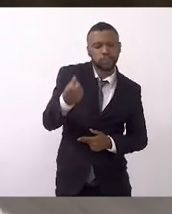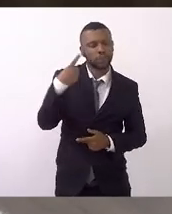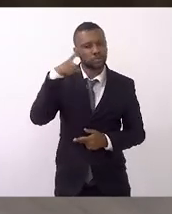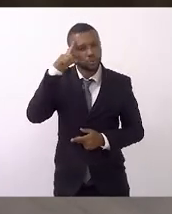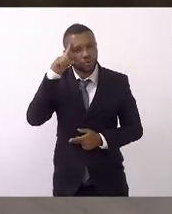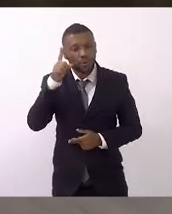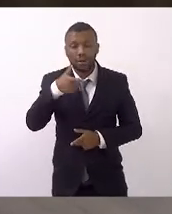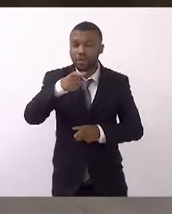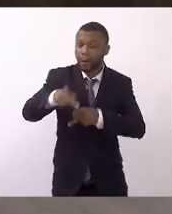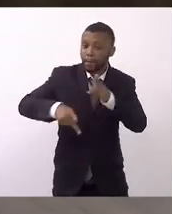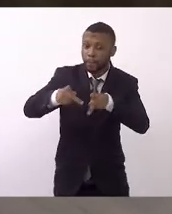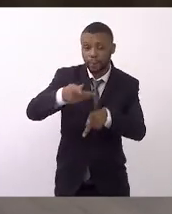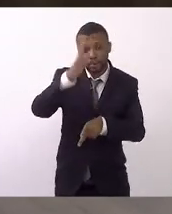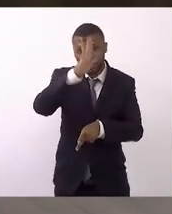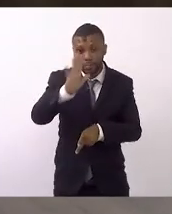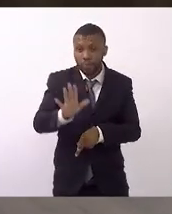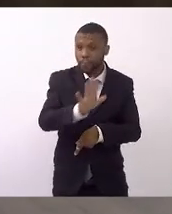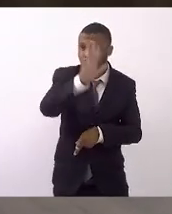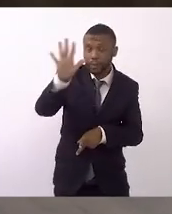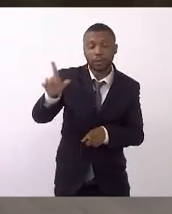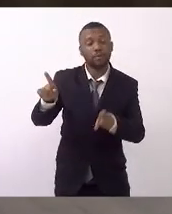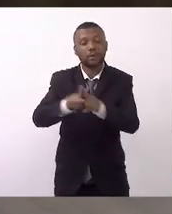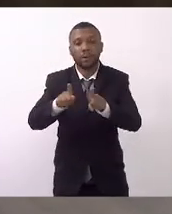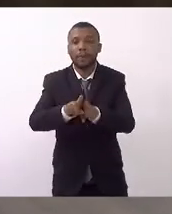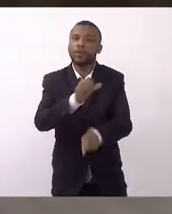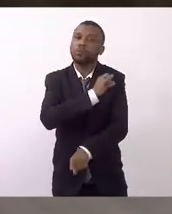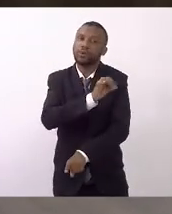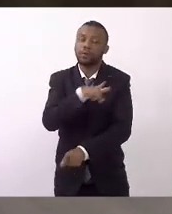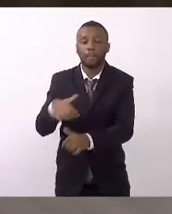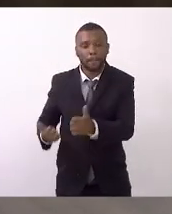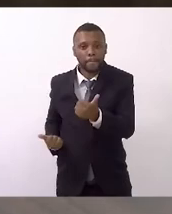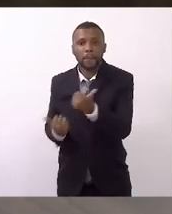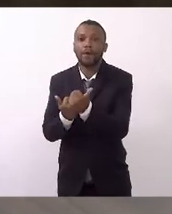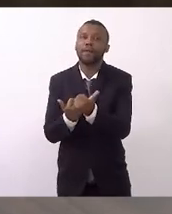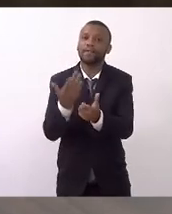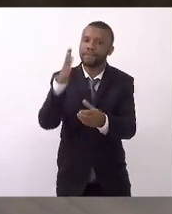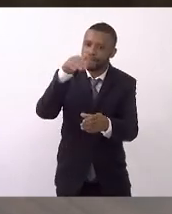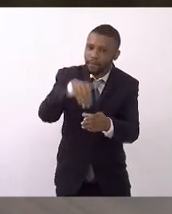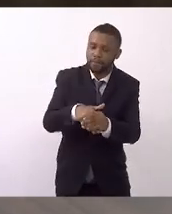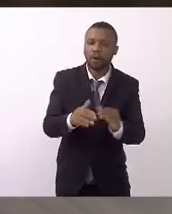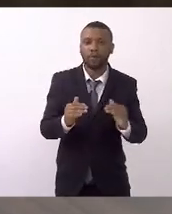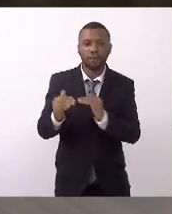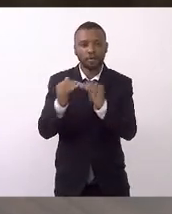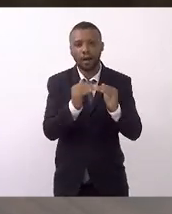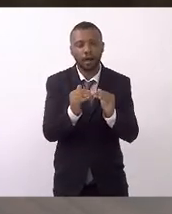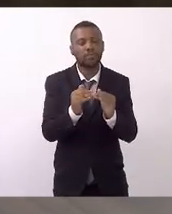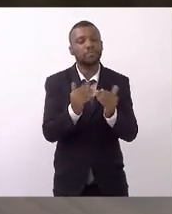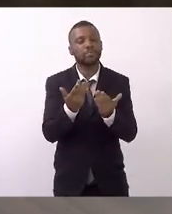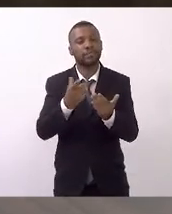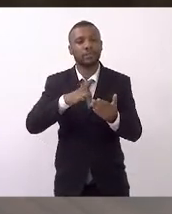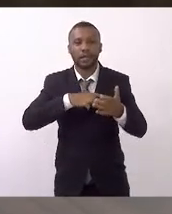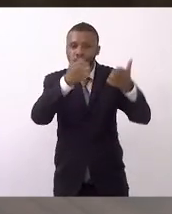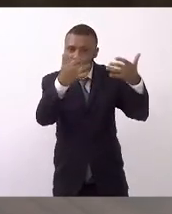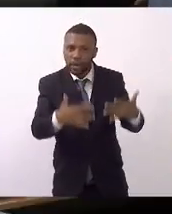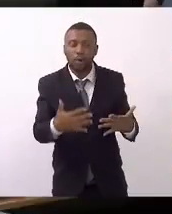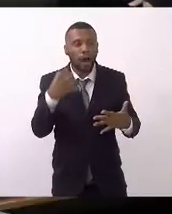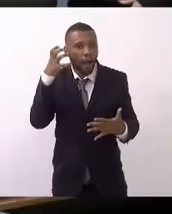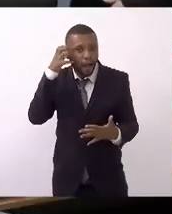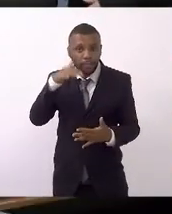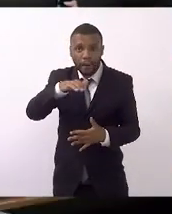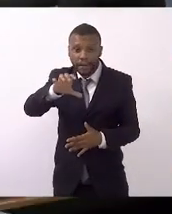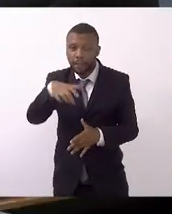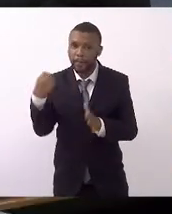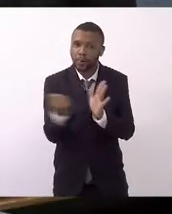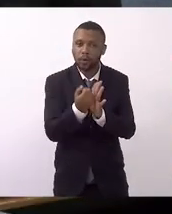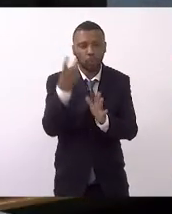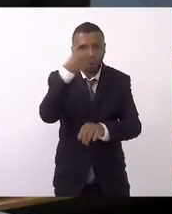Portanto, meu voto favorável ao projeto que declarou a Rádio MEC patrimônio cultural do Estado do Rio de Janeiro. Obrigada.